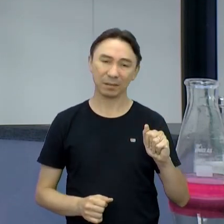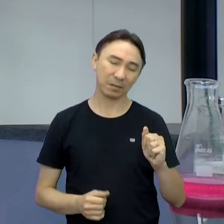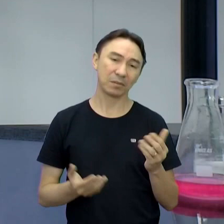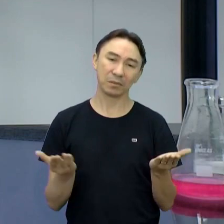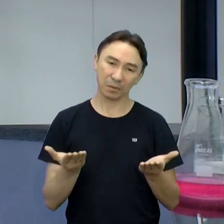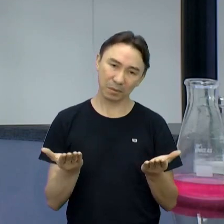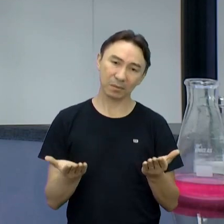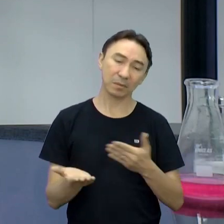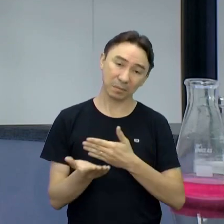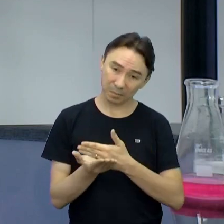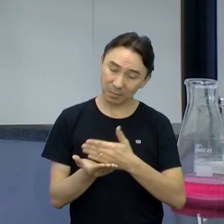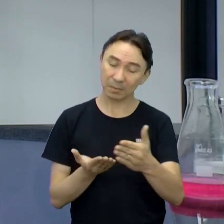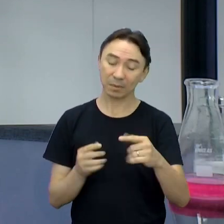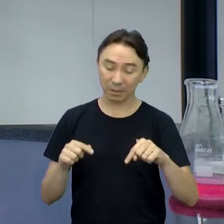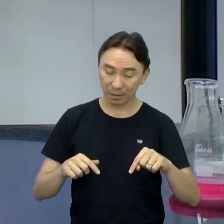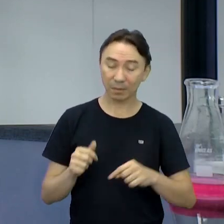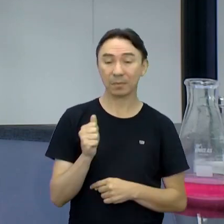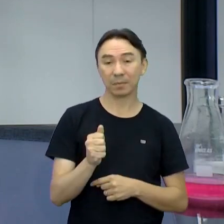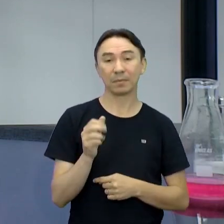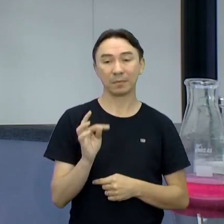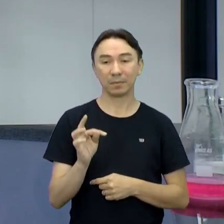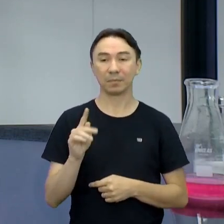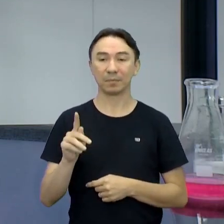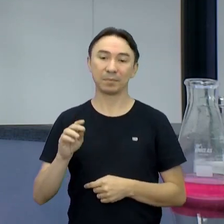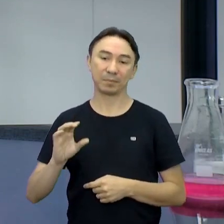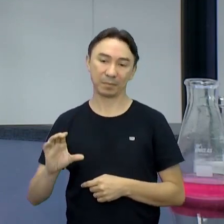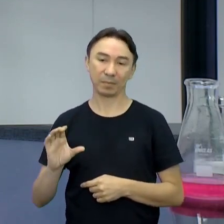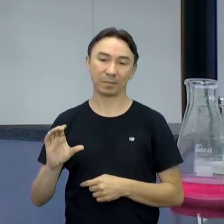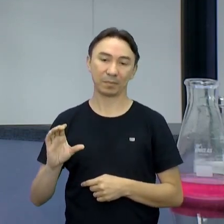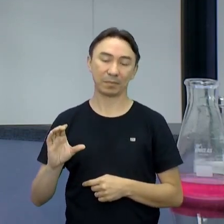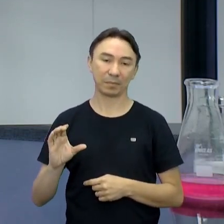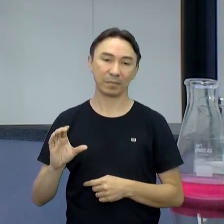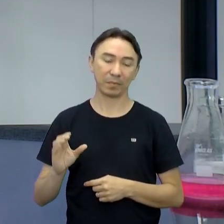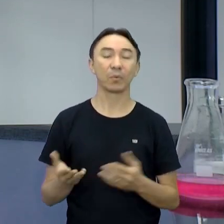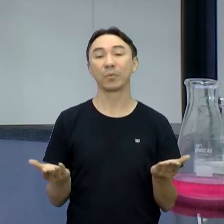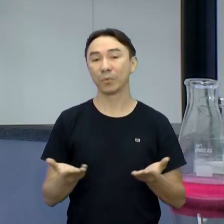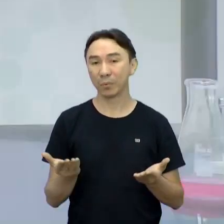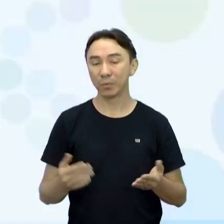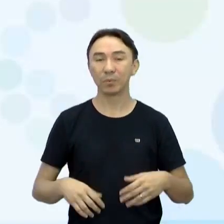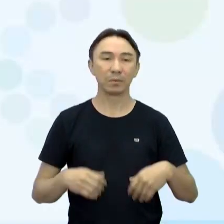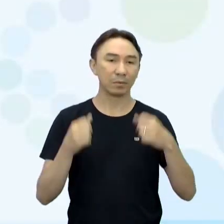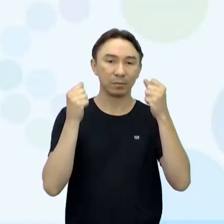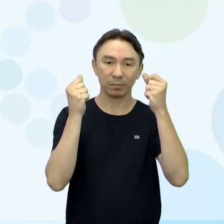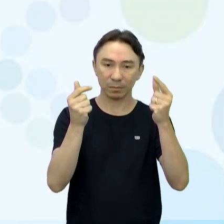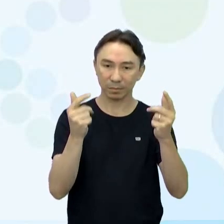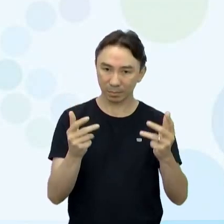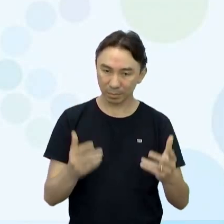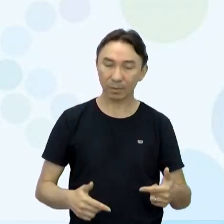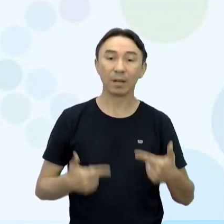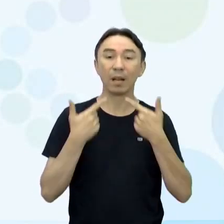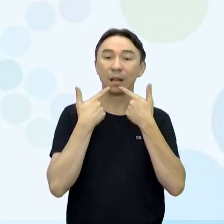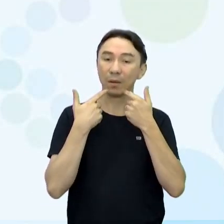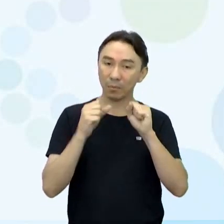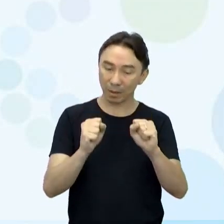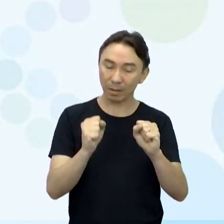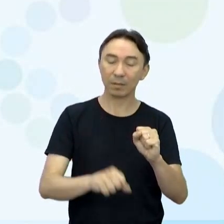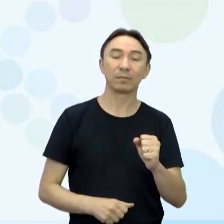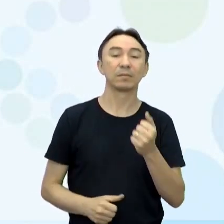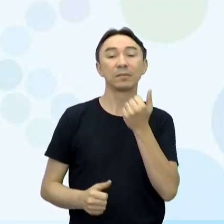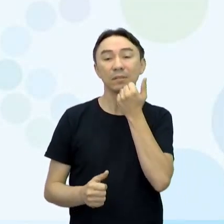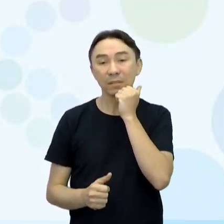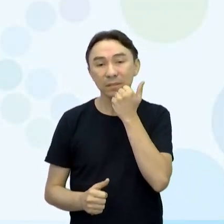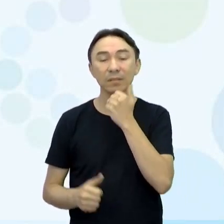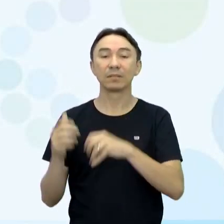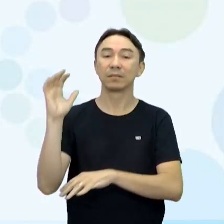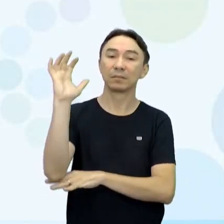dar início ao nosso ATPC, né? Hoje nós vamos falar de linguagens e ciências da natureza,